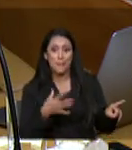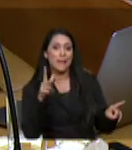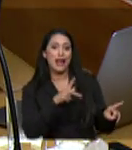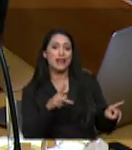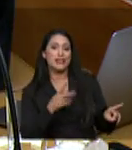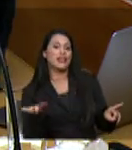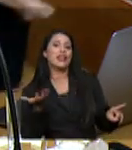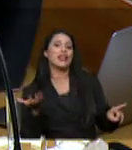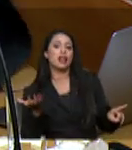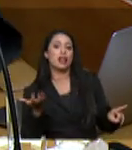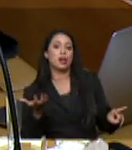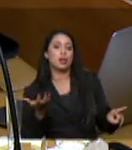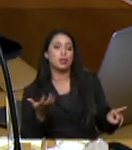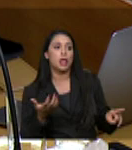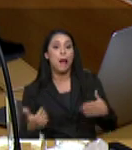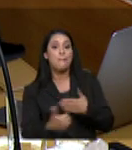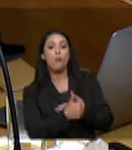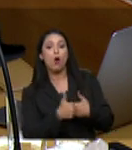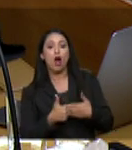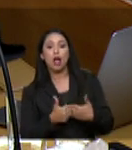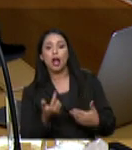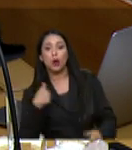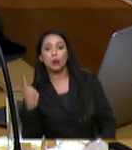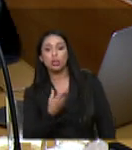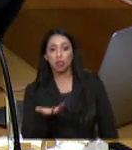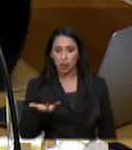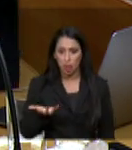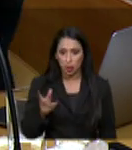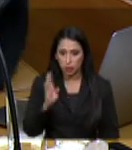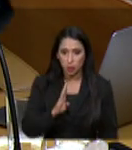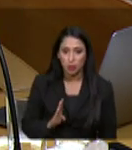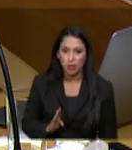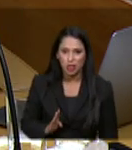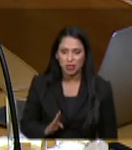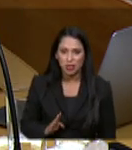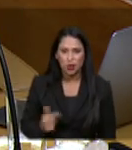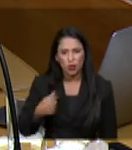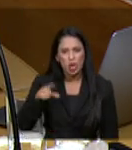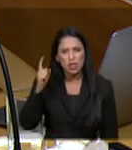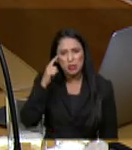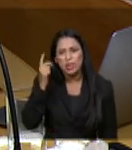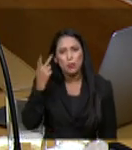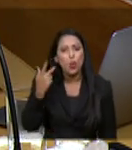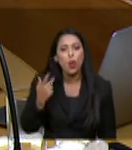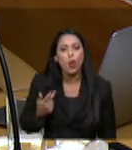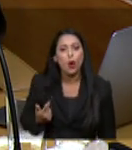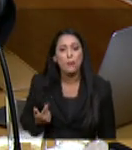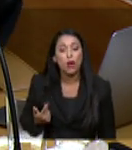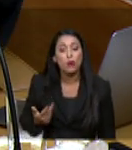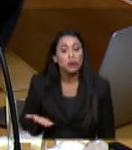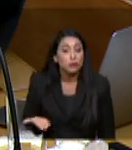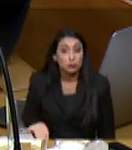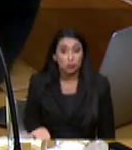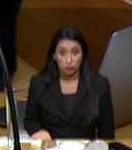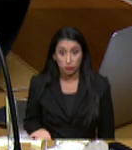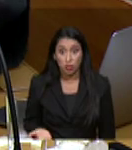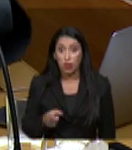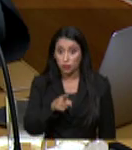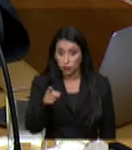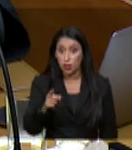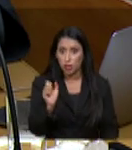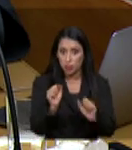queremos Esse é um padrão moral que nós desejamos para o Brasil nós consideramos isso normal e Portanto